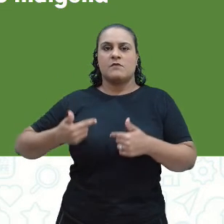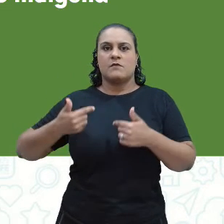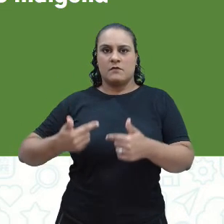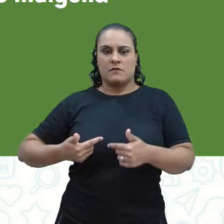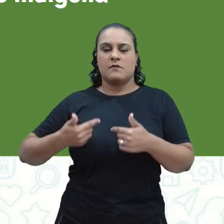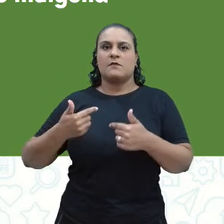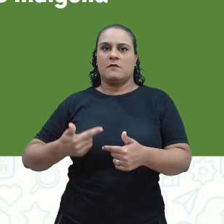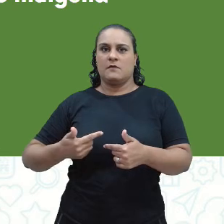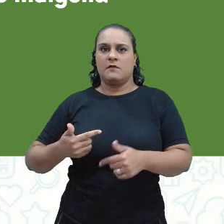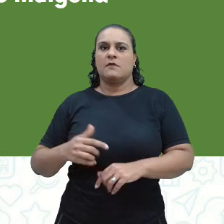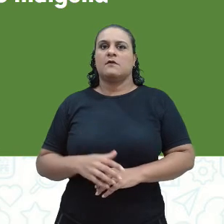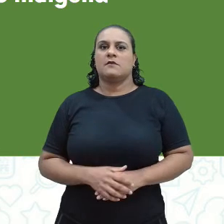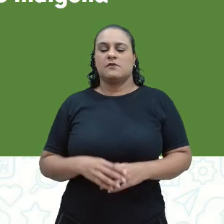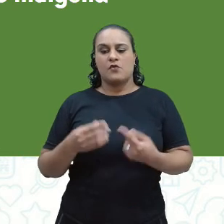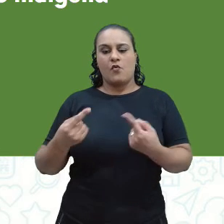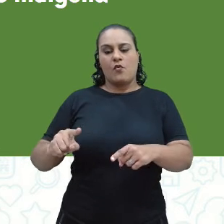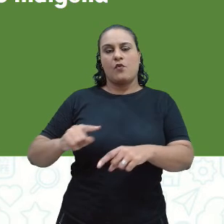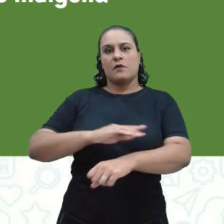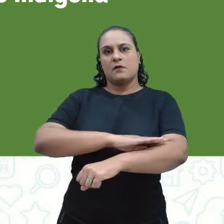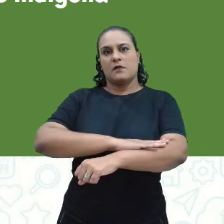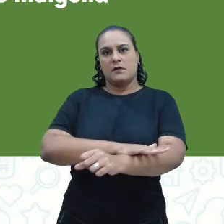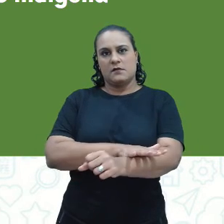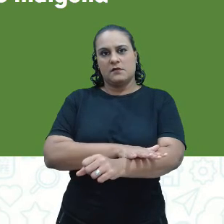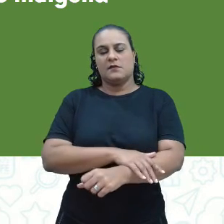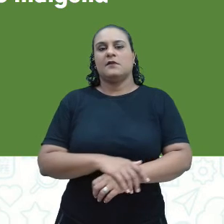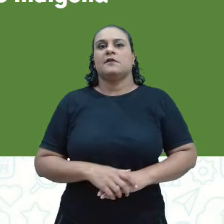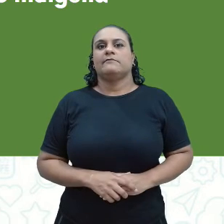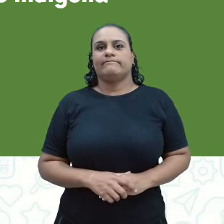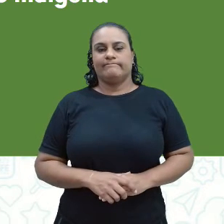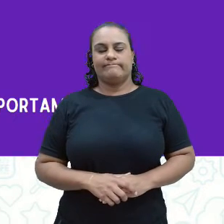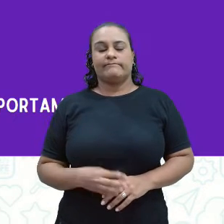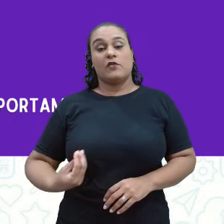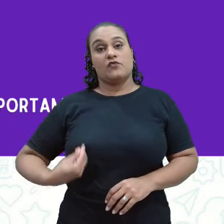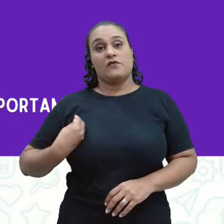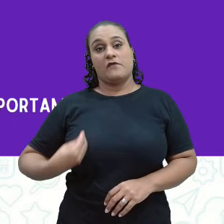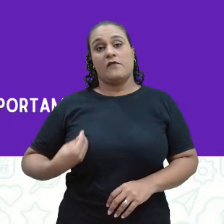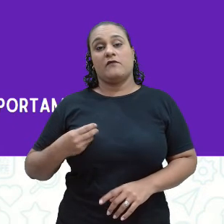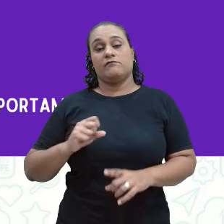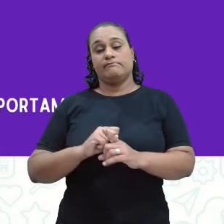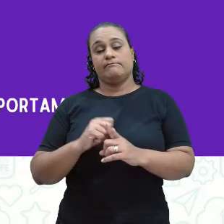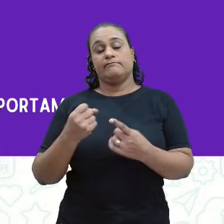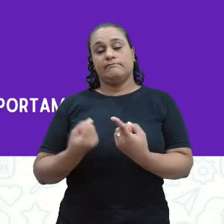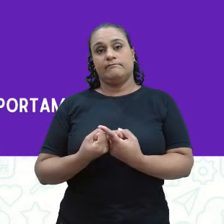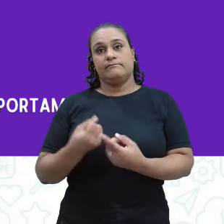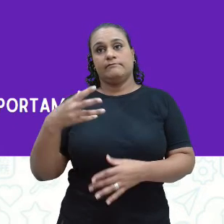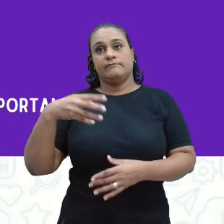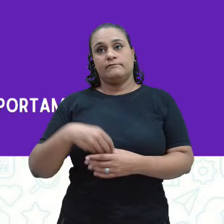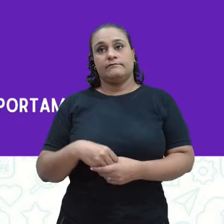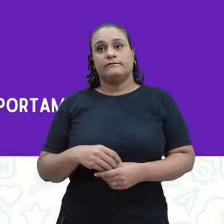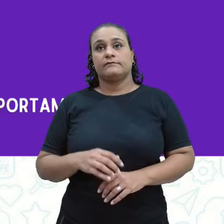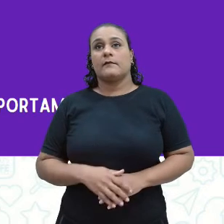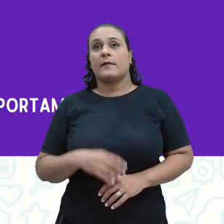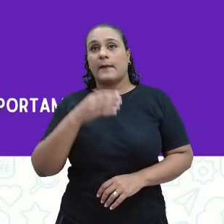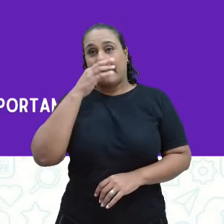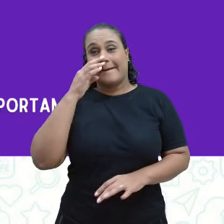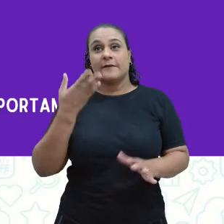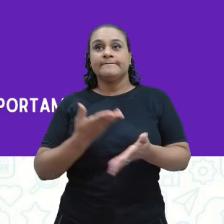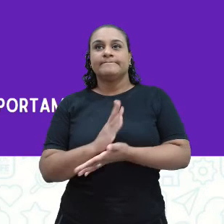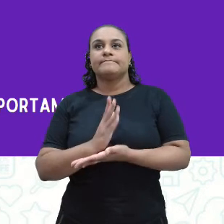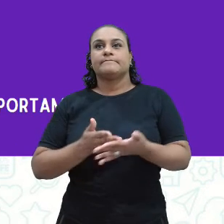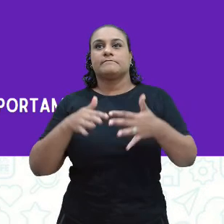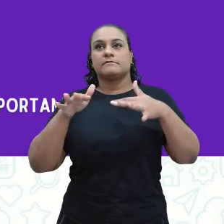essa questão do racismo que a gente vivencia na nossa sociedade. Bom, alguns eventos